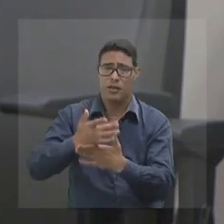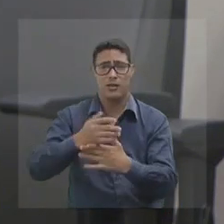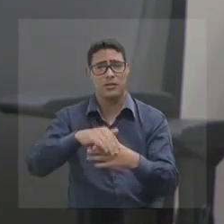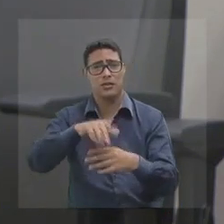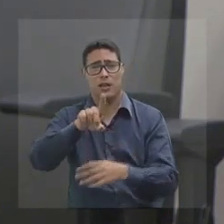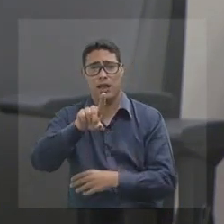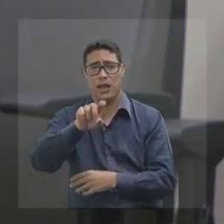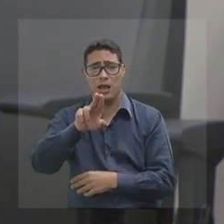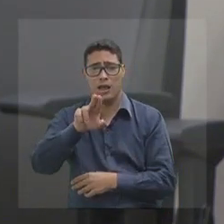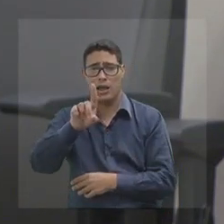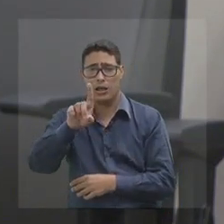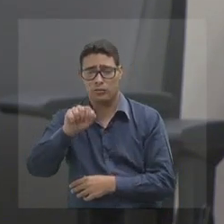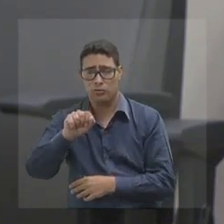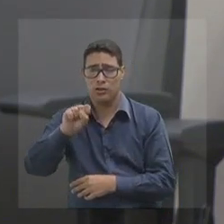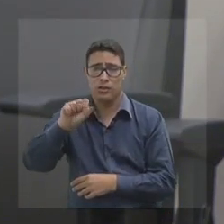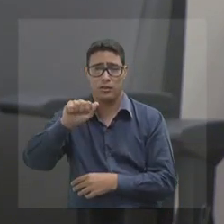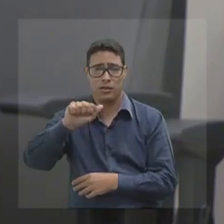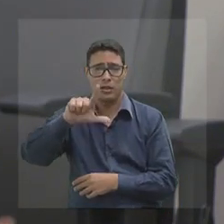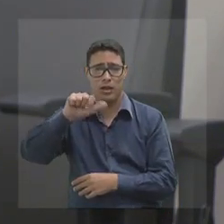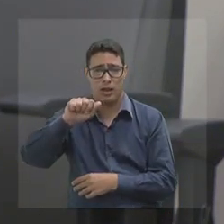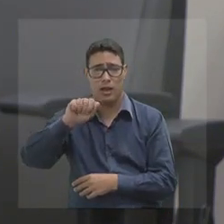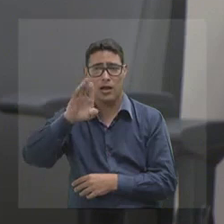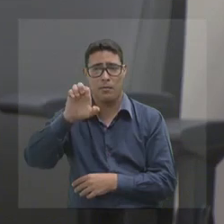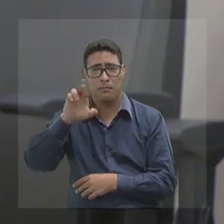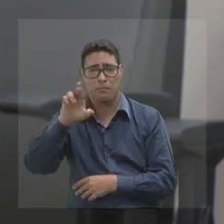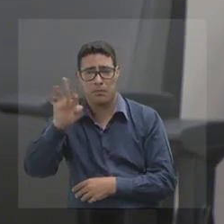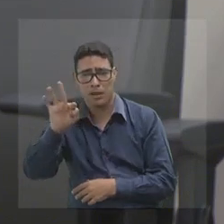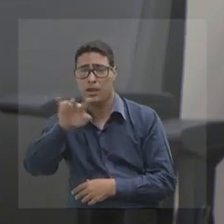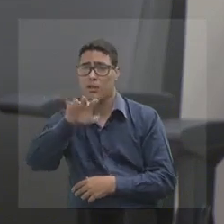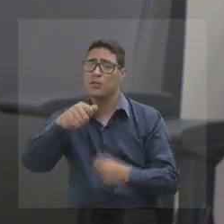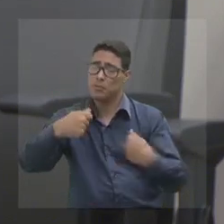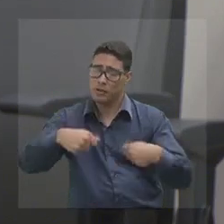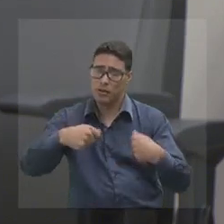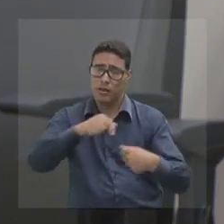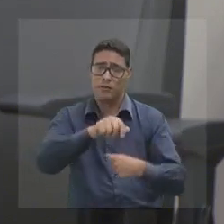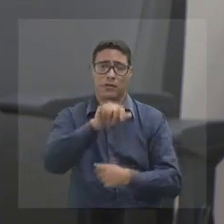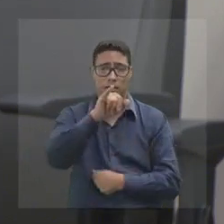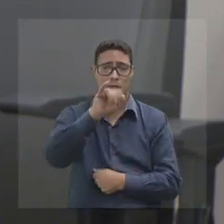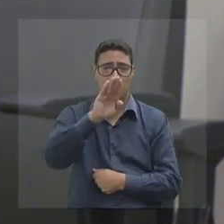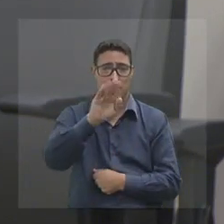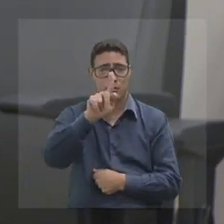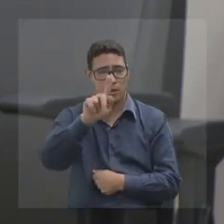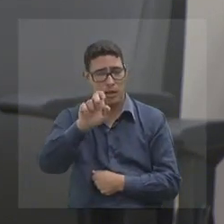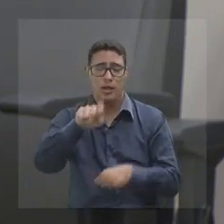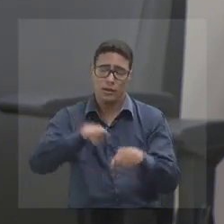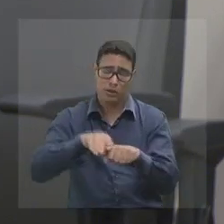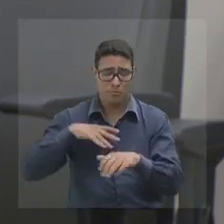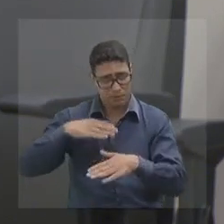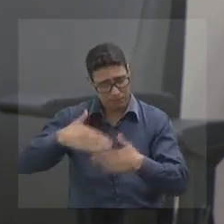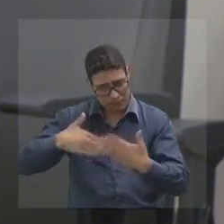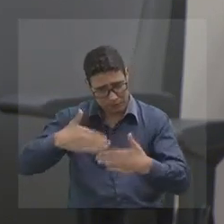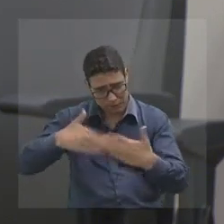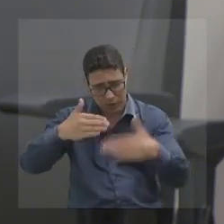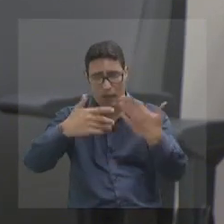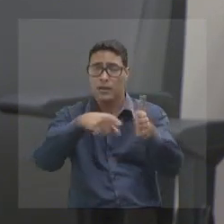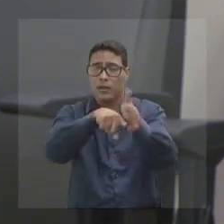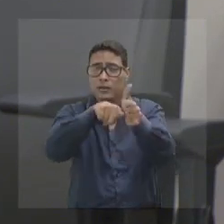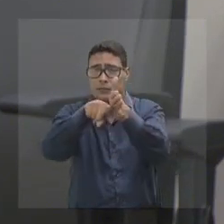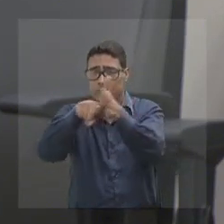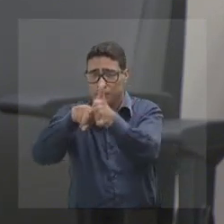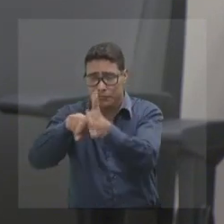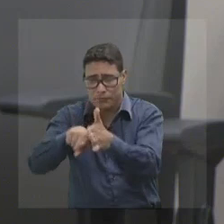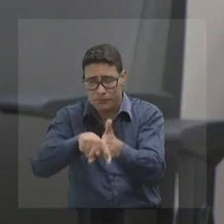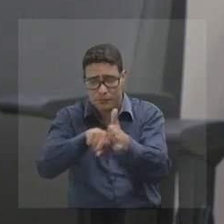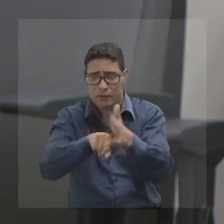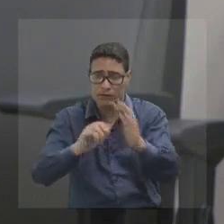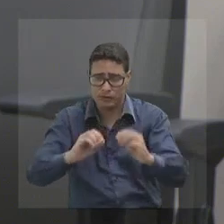e a gente precisava que o IBGE avançasse também nessas avaliações porque hoje infelizmente